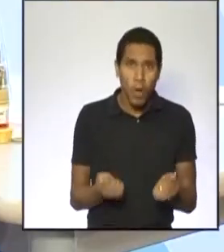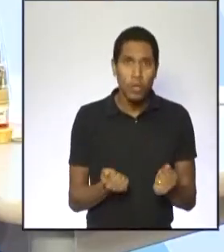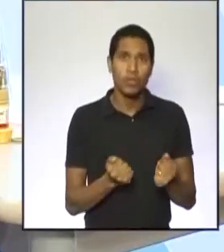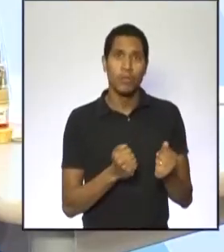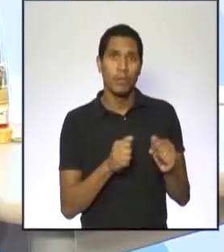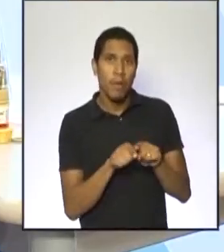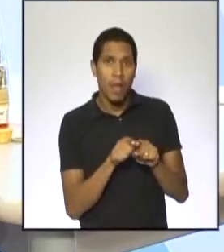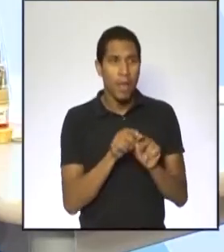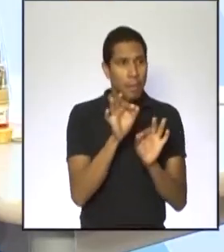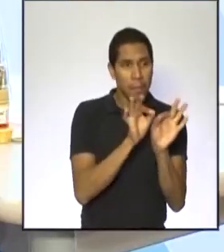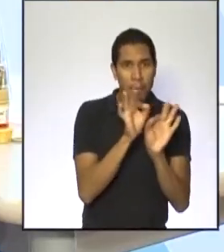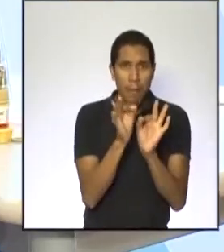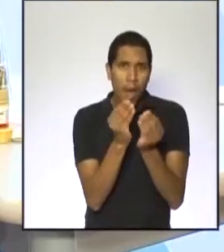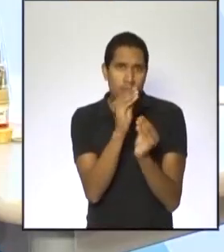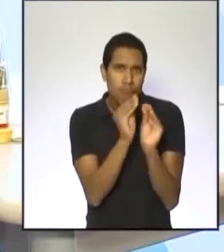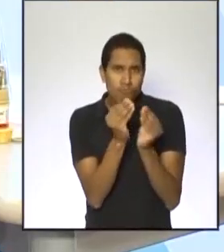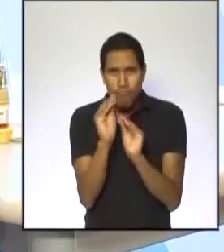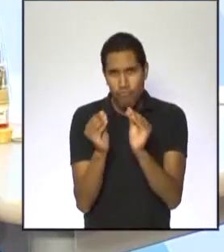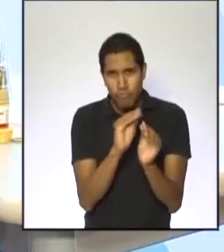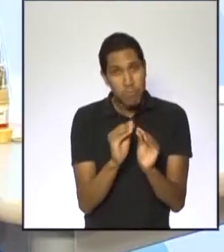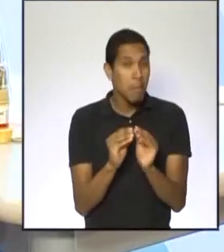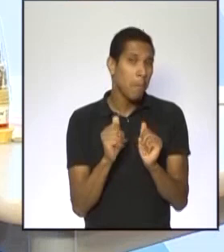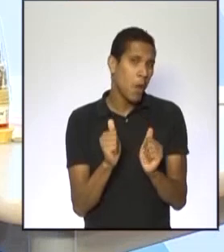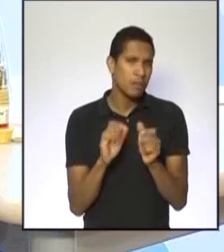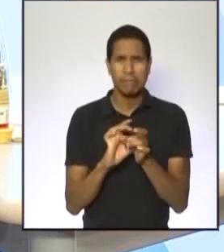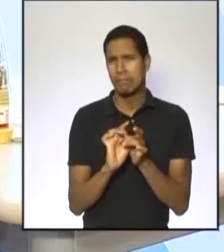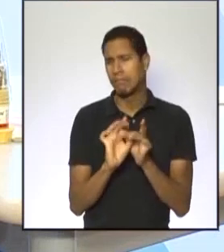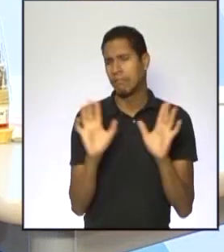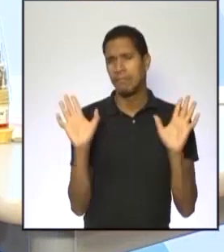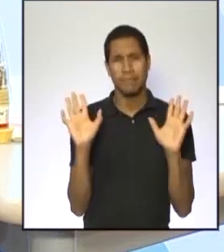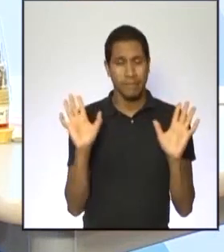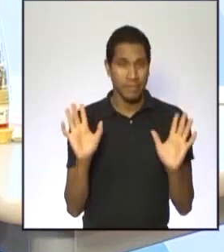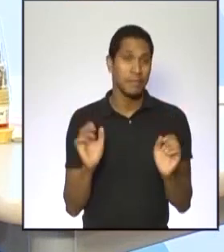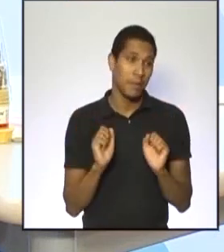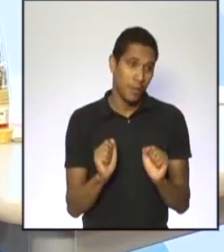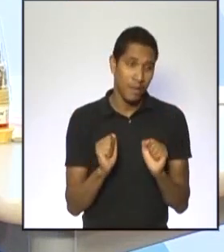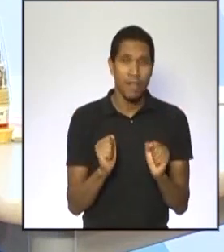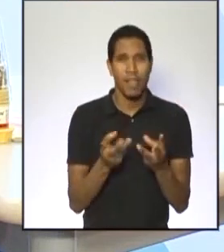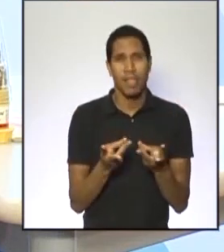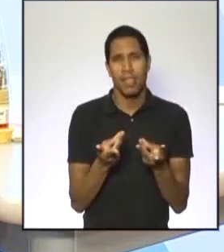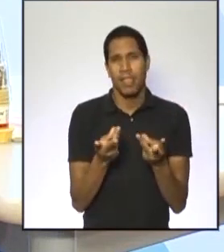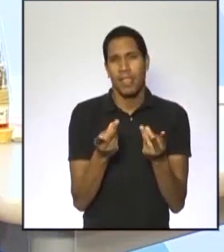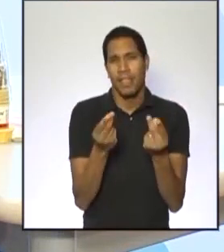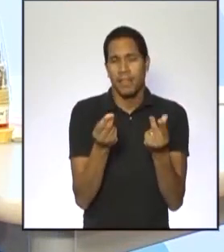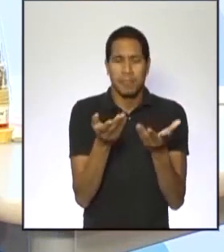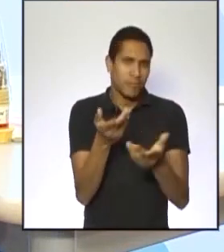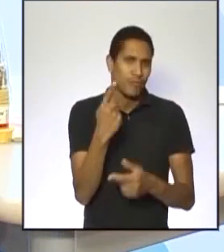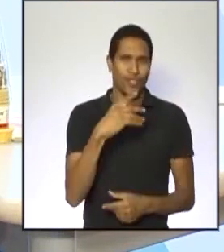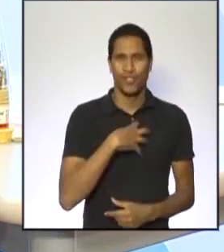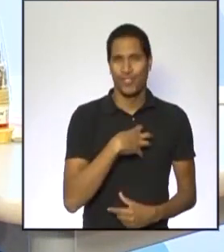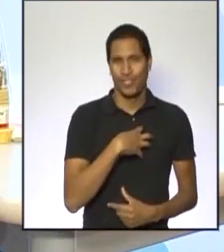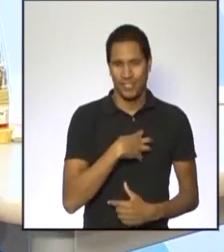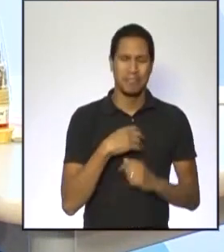Pode, deve, tá? Não tenha receio, então, de decorar. Podem fazer com